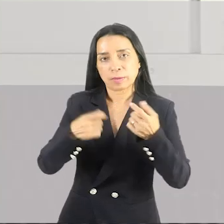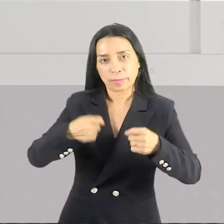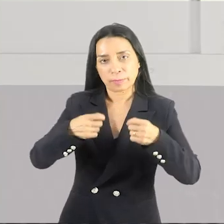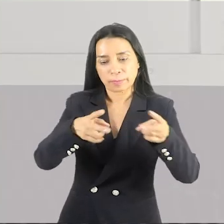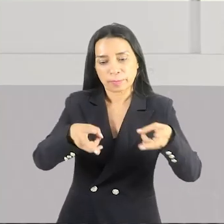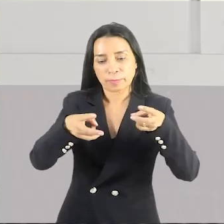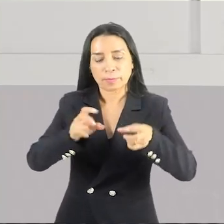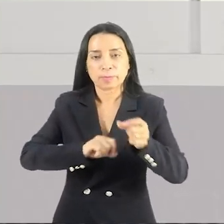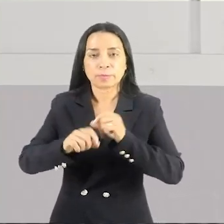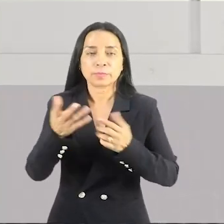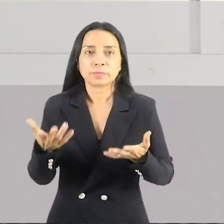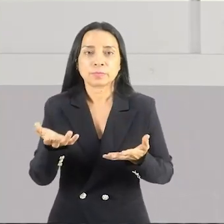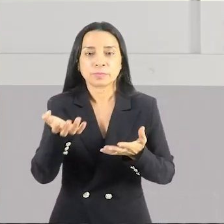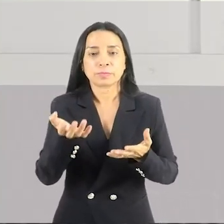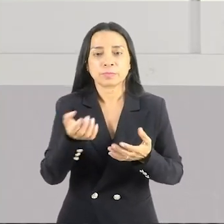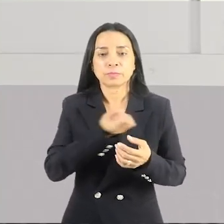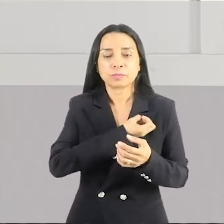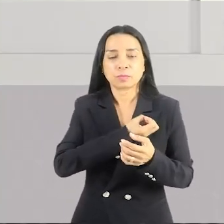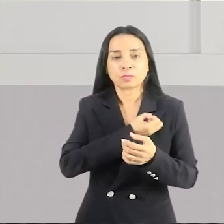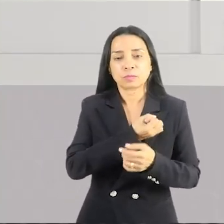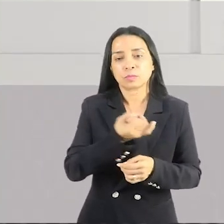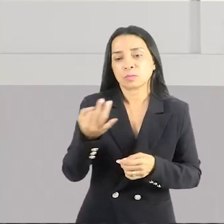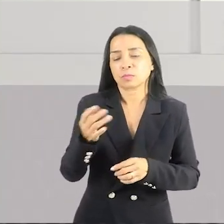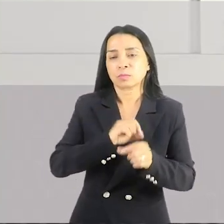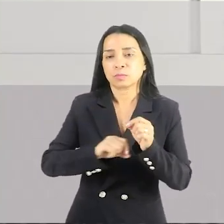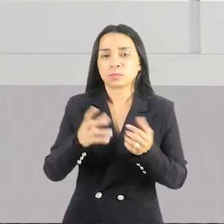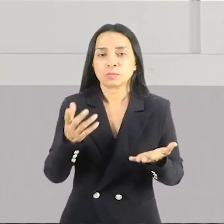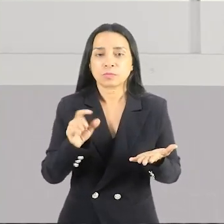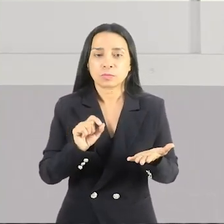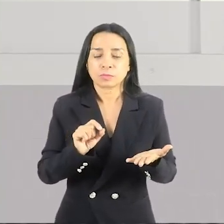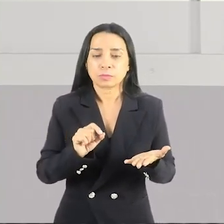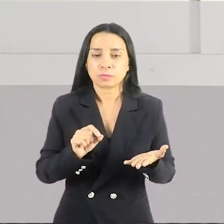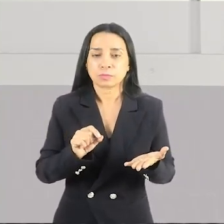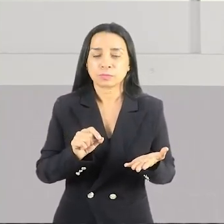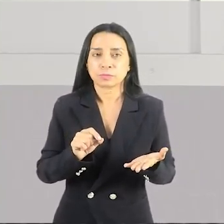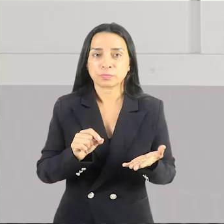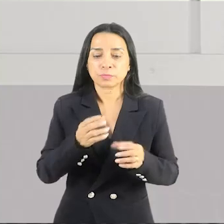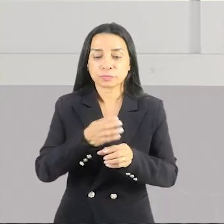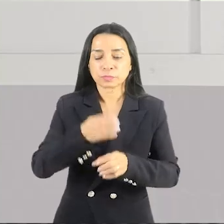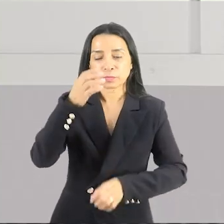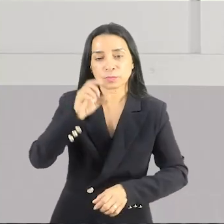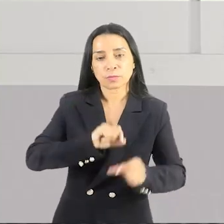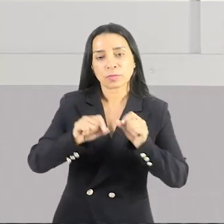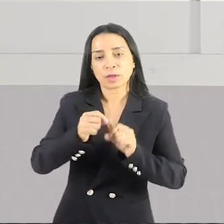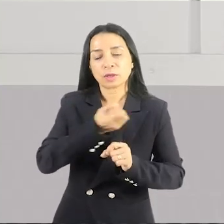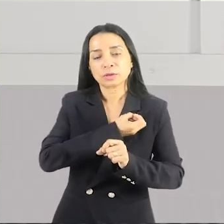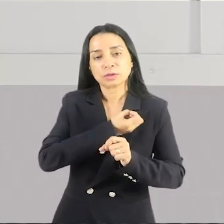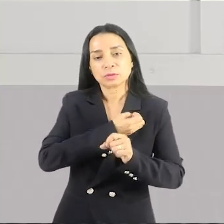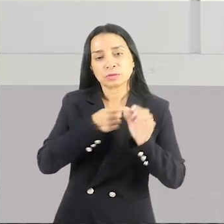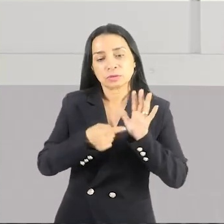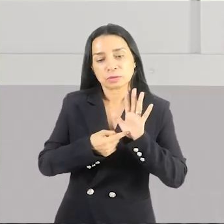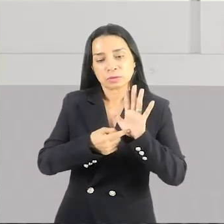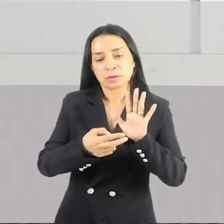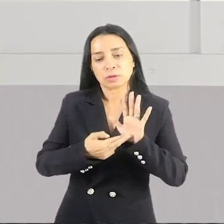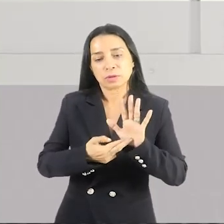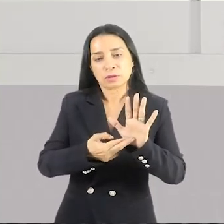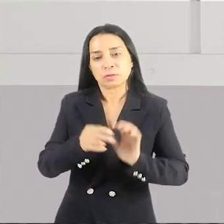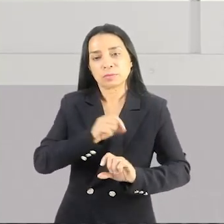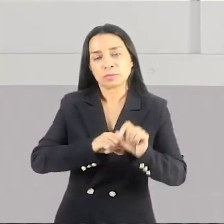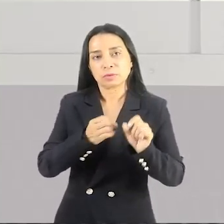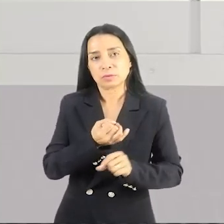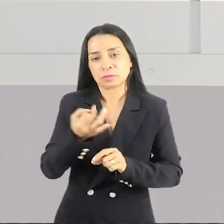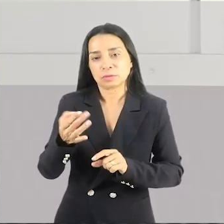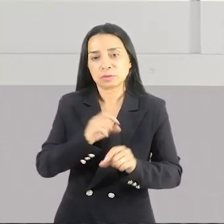atenção. Tá? Como eu quero a média quantidade de garrafas, então esses números que representam quantidade de